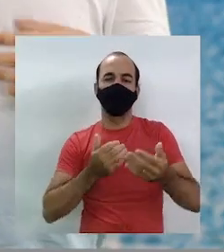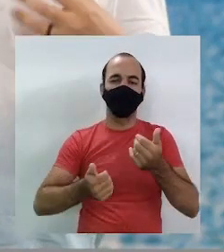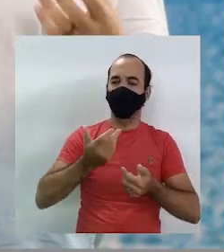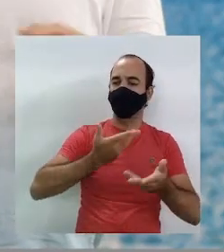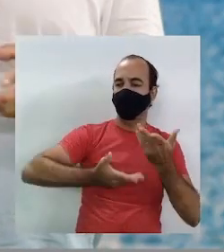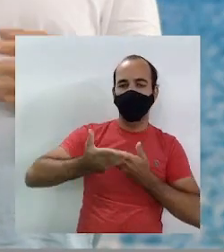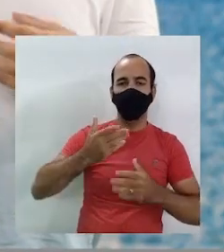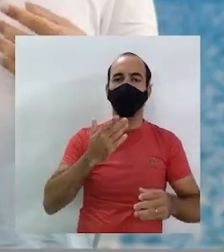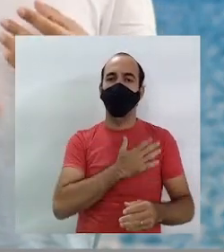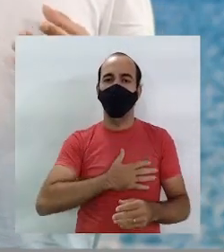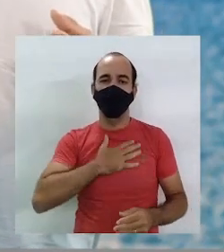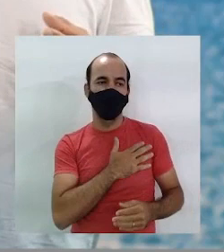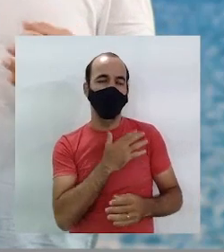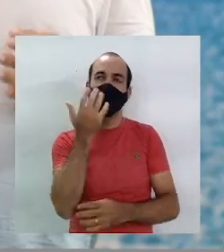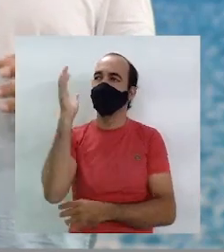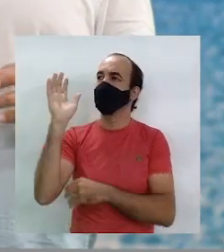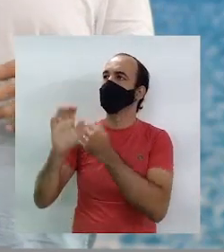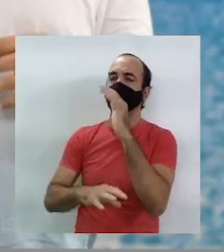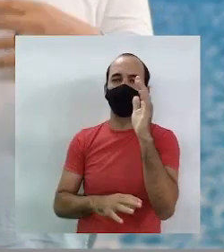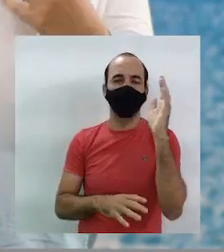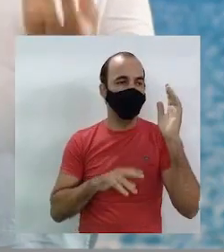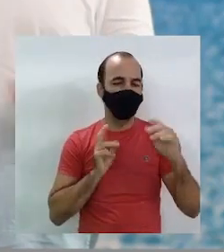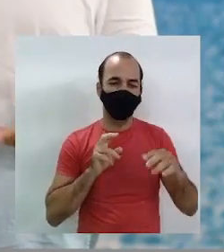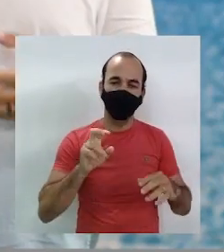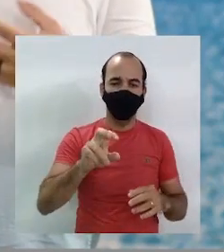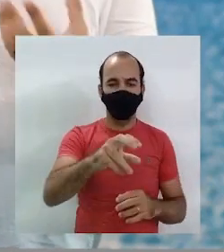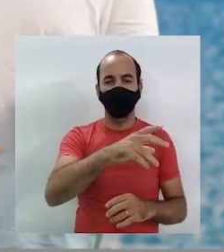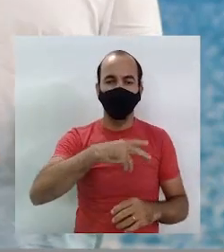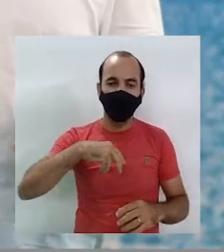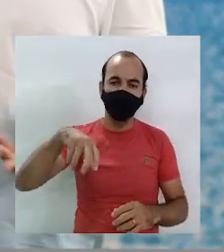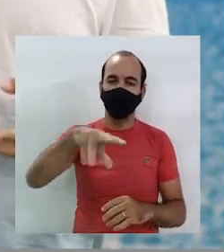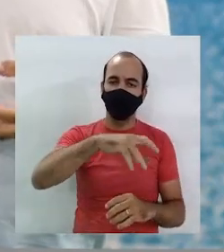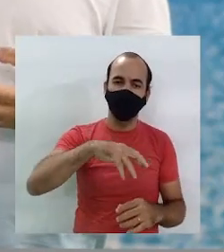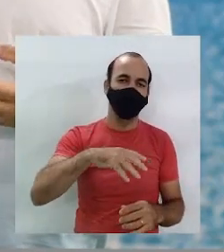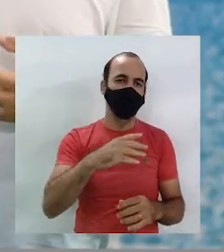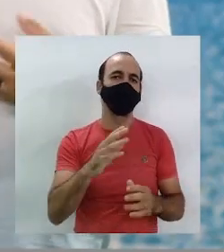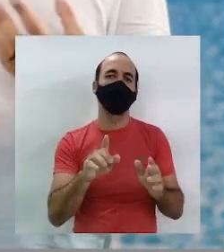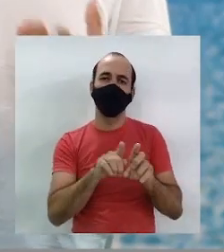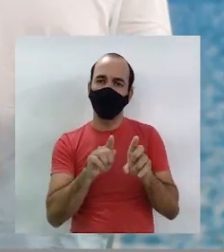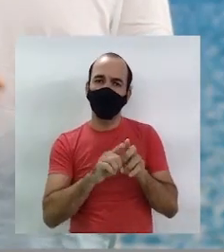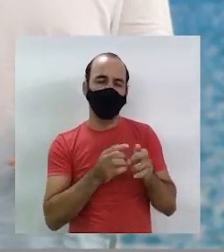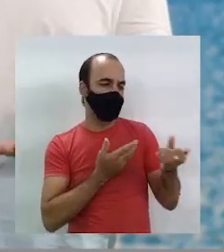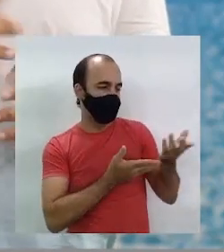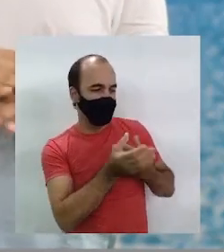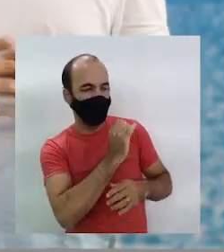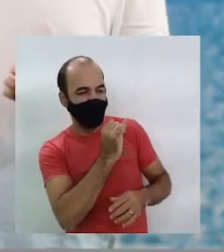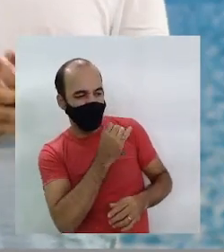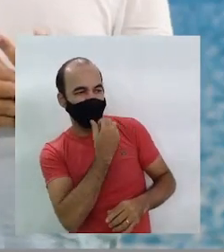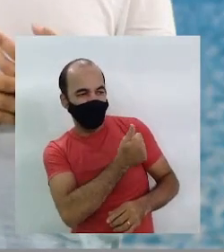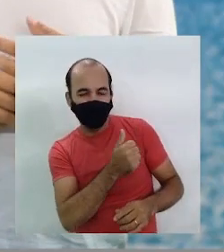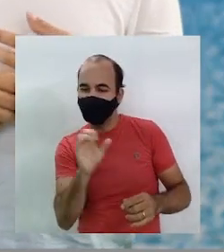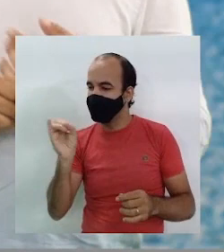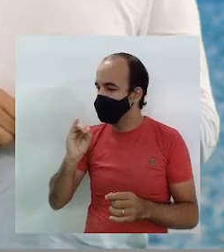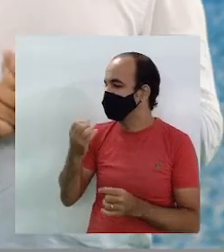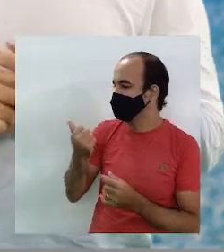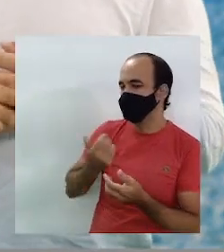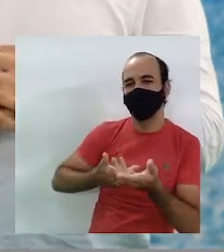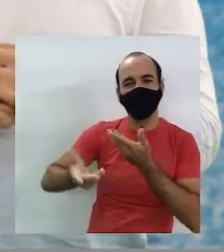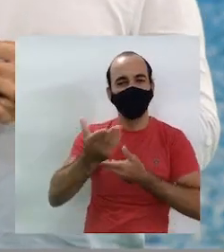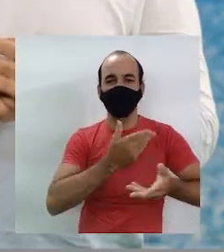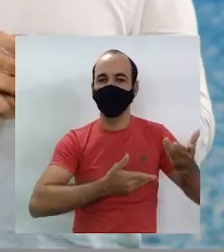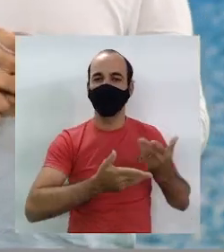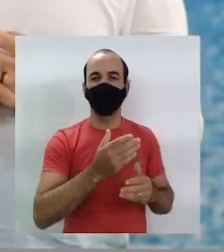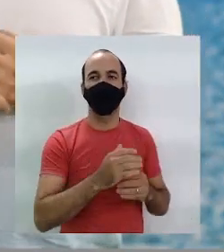andando, olhando as obras que ele tinha. E ele conversava com as pessoas falavam com ele. Ele era muito acessível.